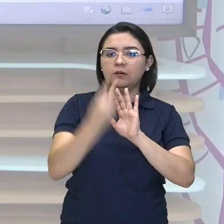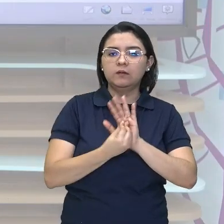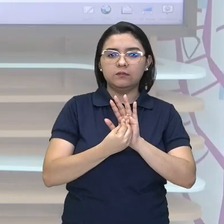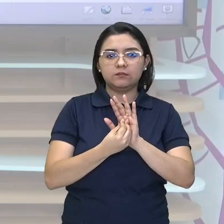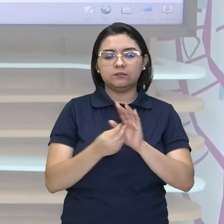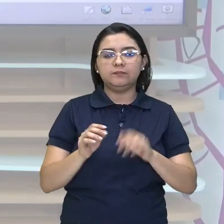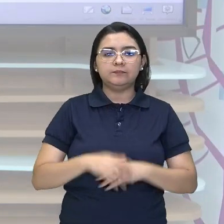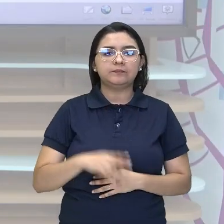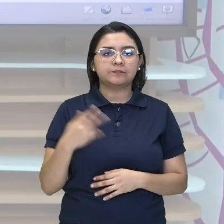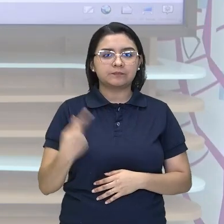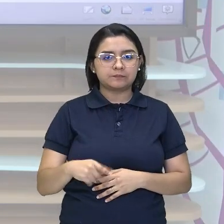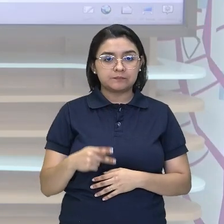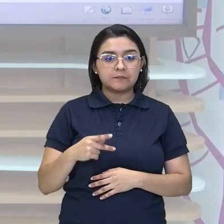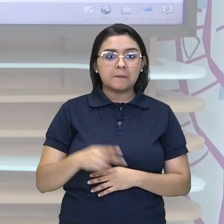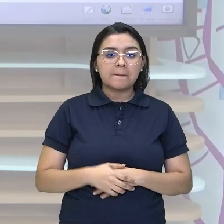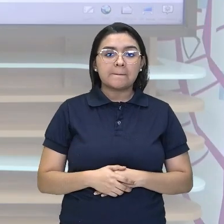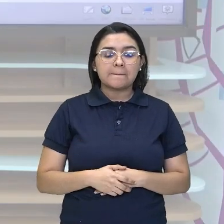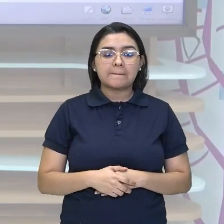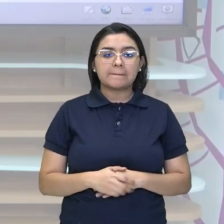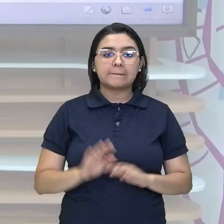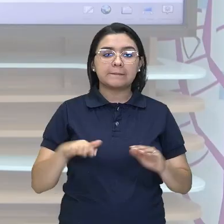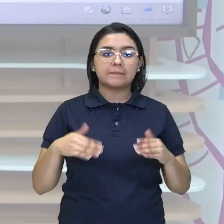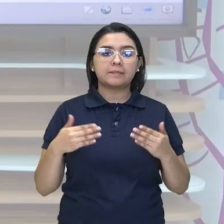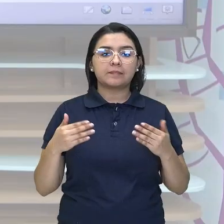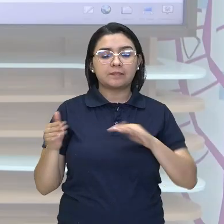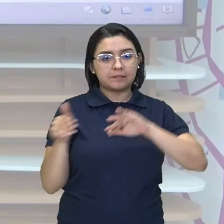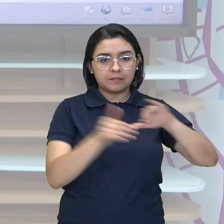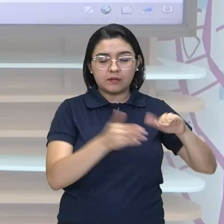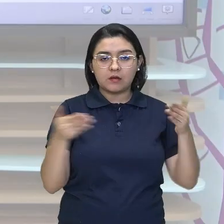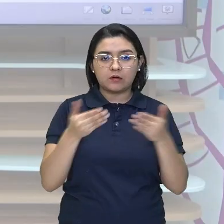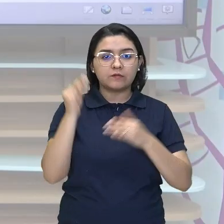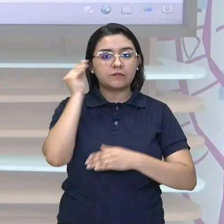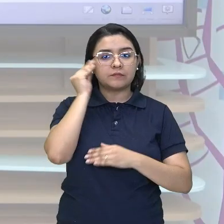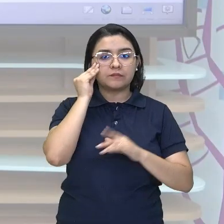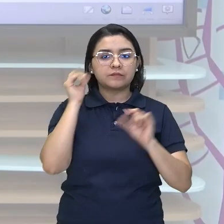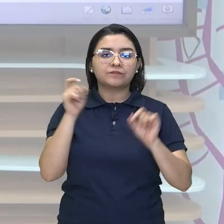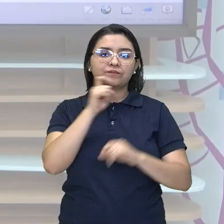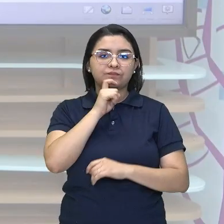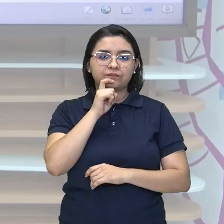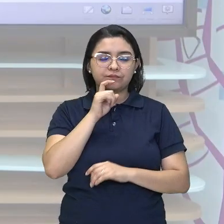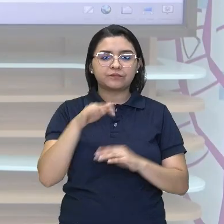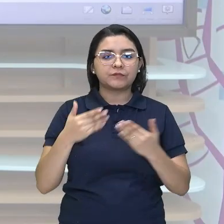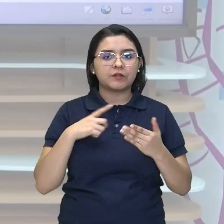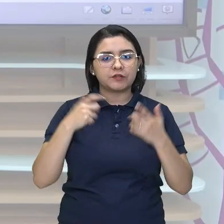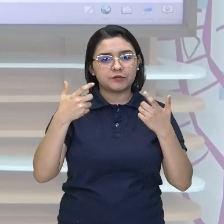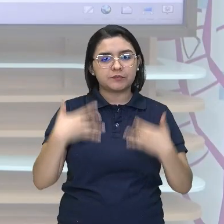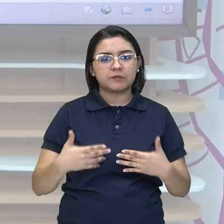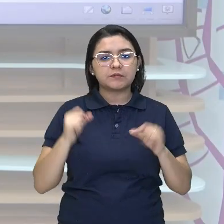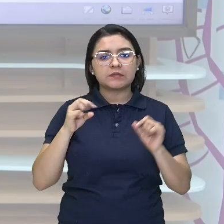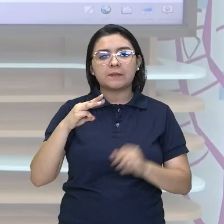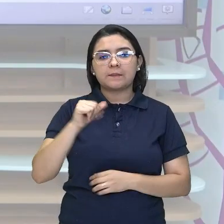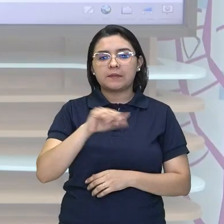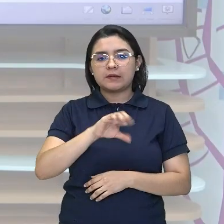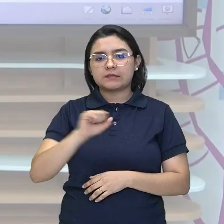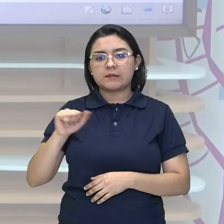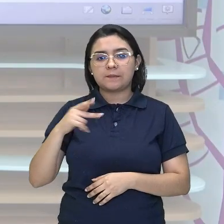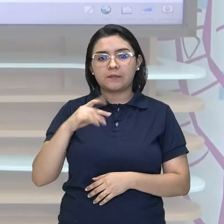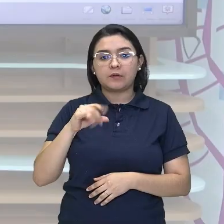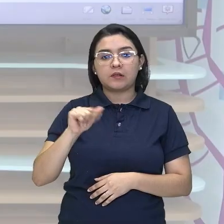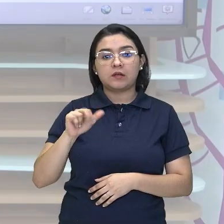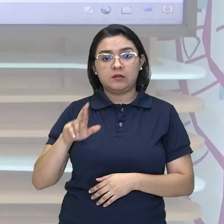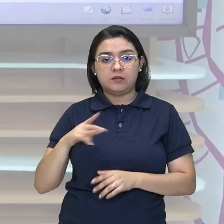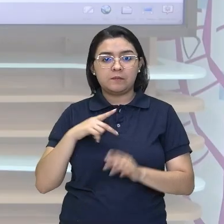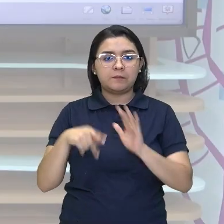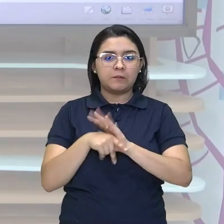nossa região. Vamos agora observar essa friagem. Já que falamos da massa polar atlântica,